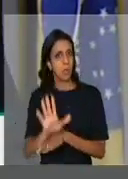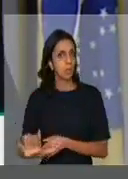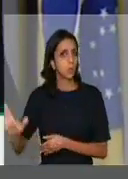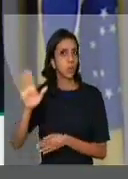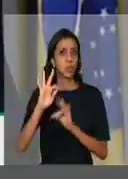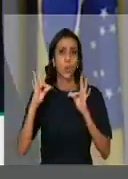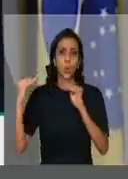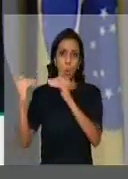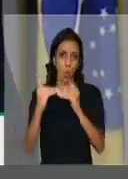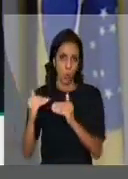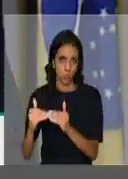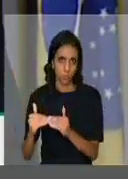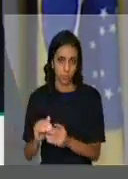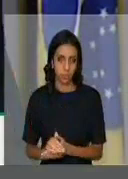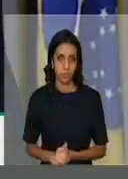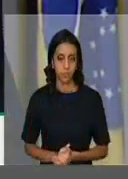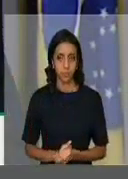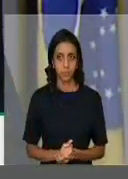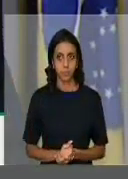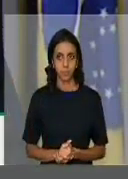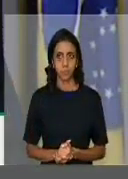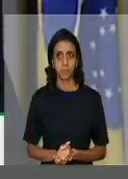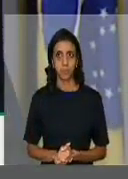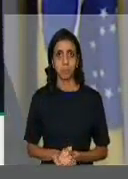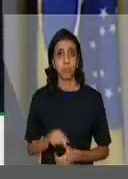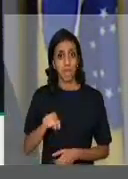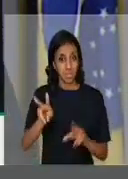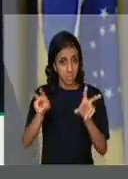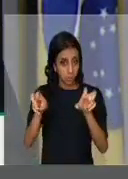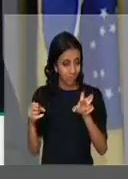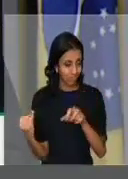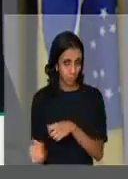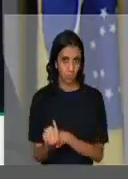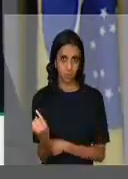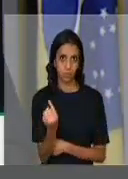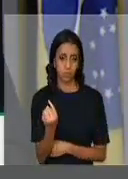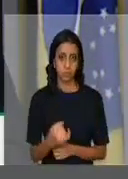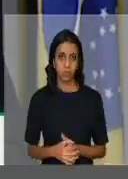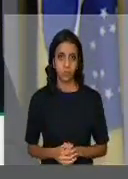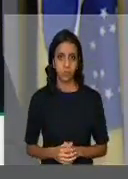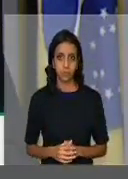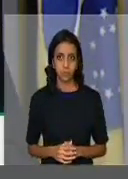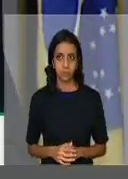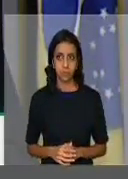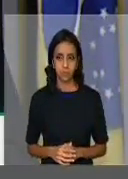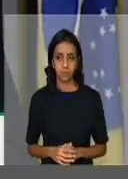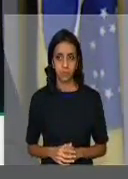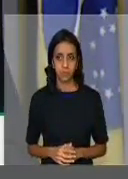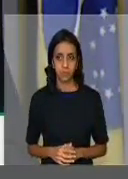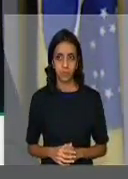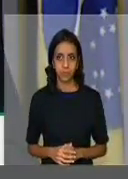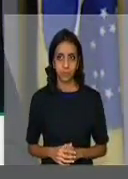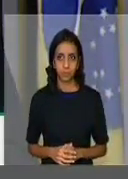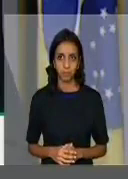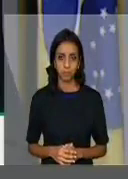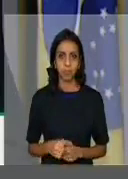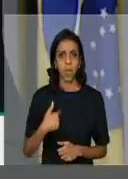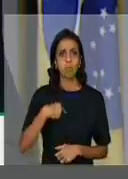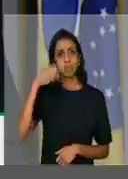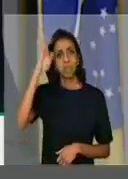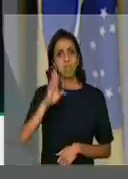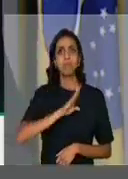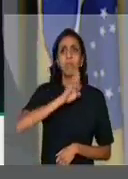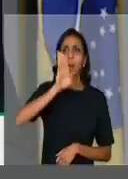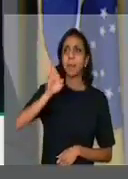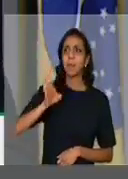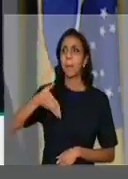nacional. Esta matéria é de fundamental importância. Eu tenho feito palestra pelo